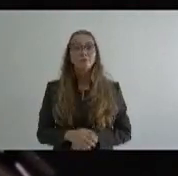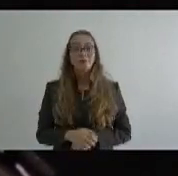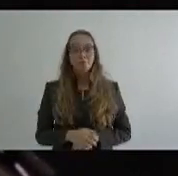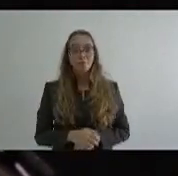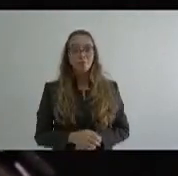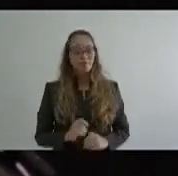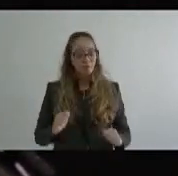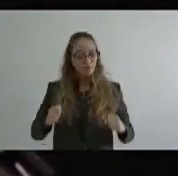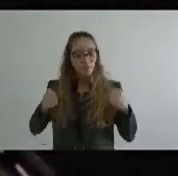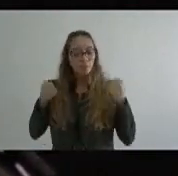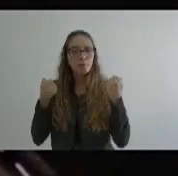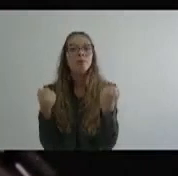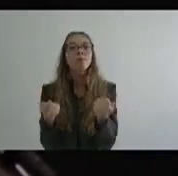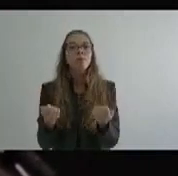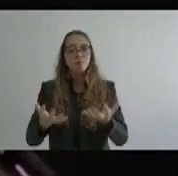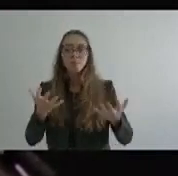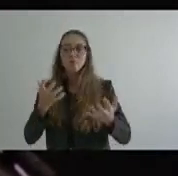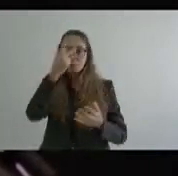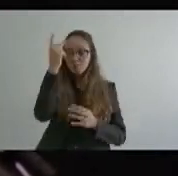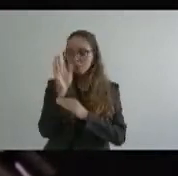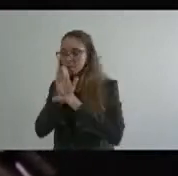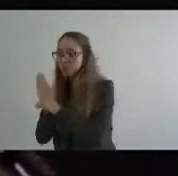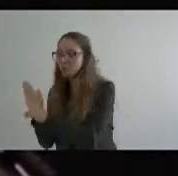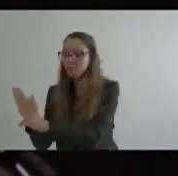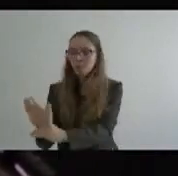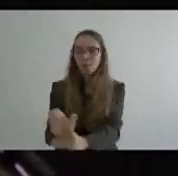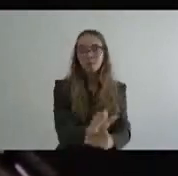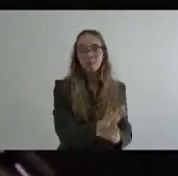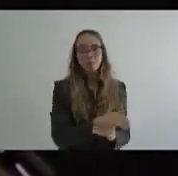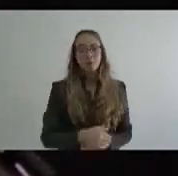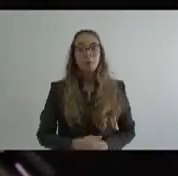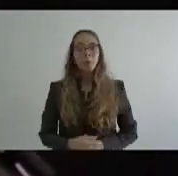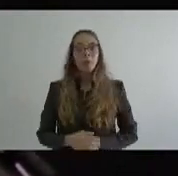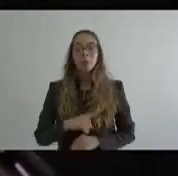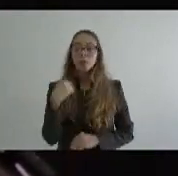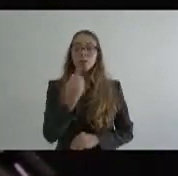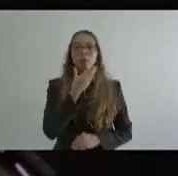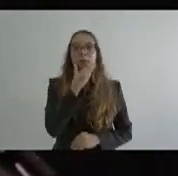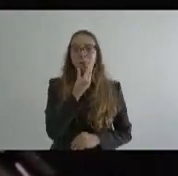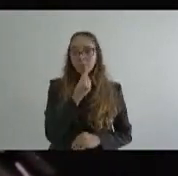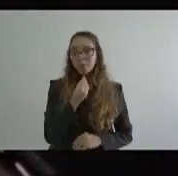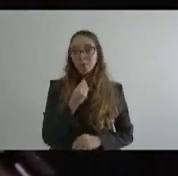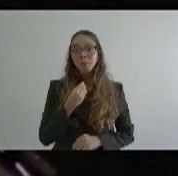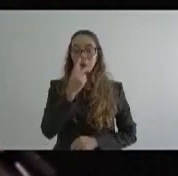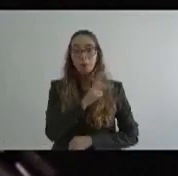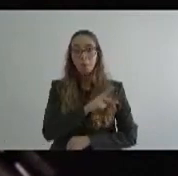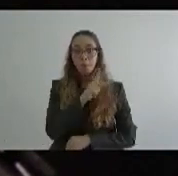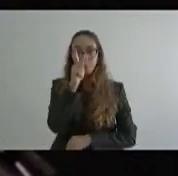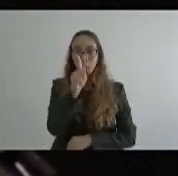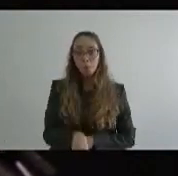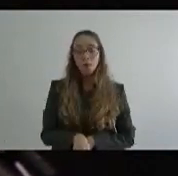a determinação imutável de ajudar o seu semelhante. Nós, como homens públicos, temos a